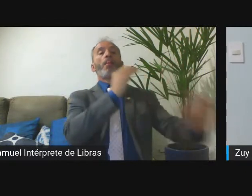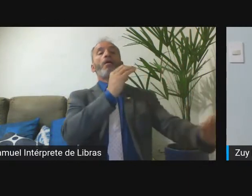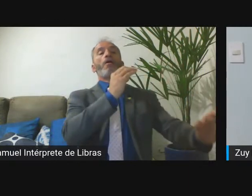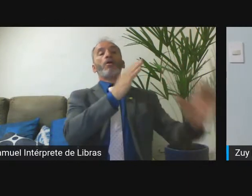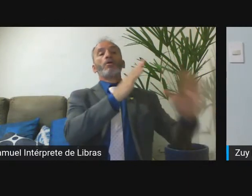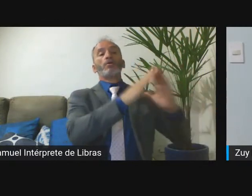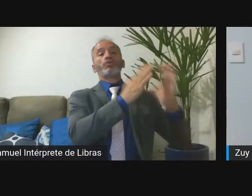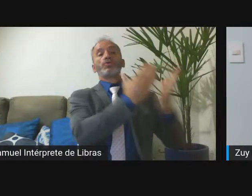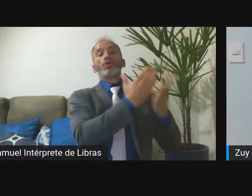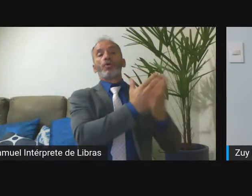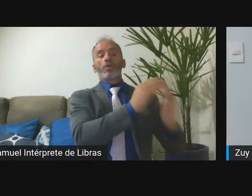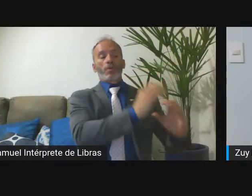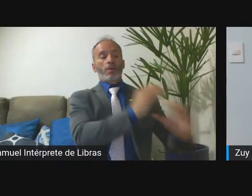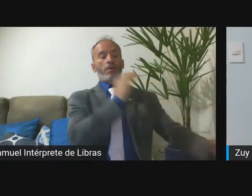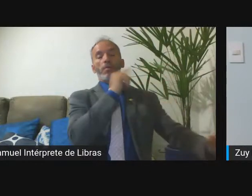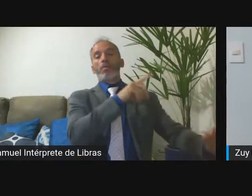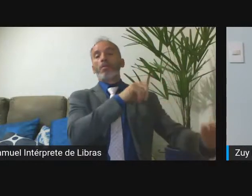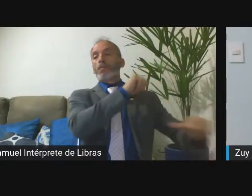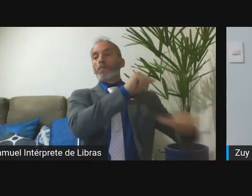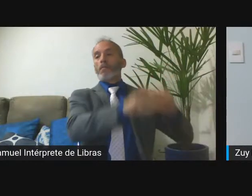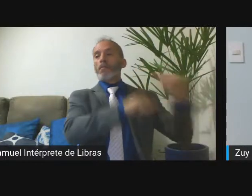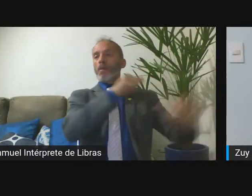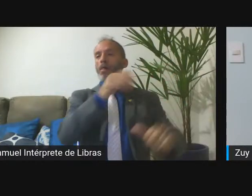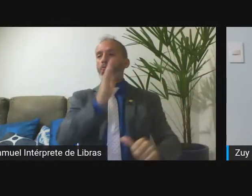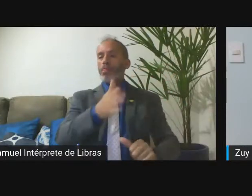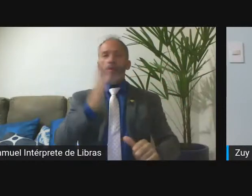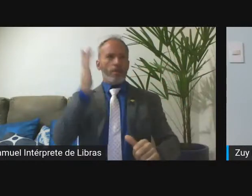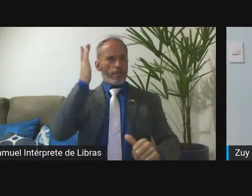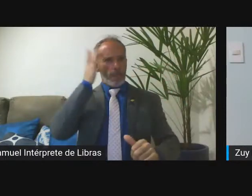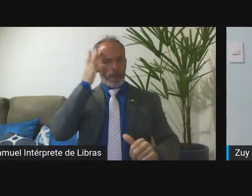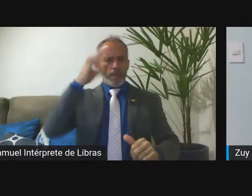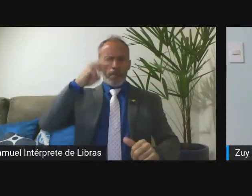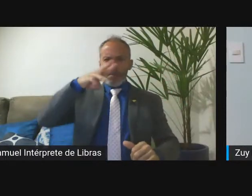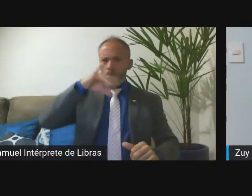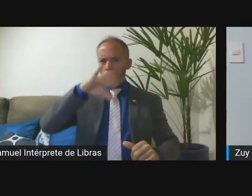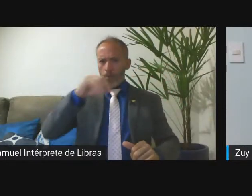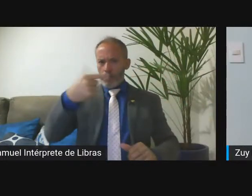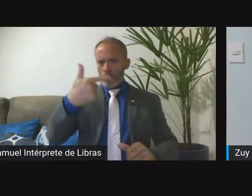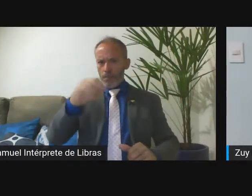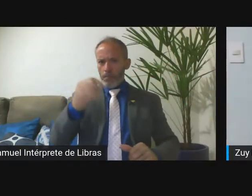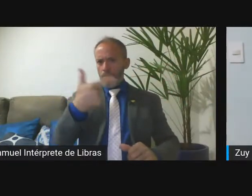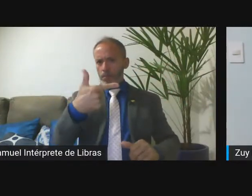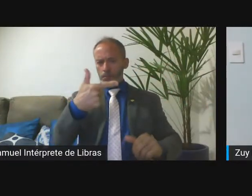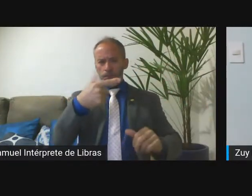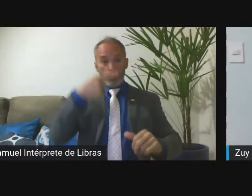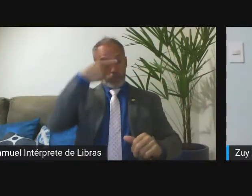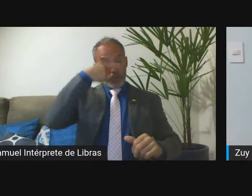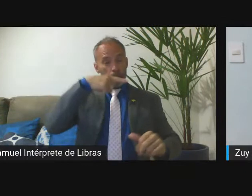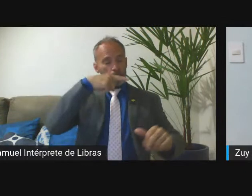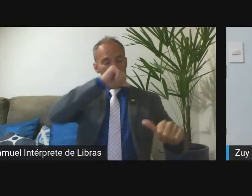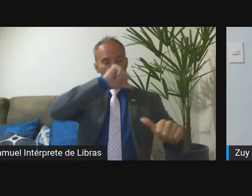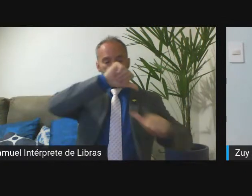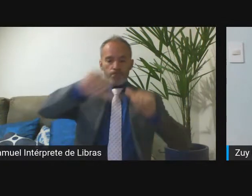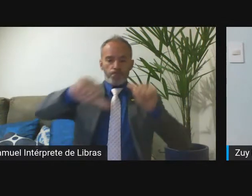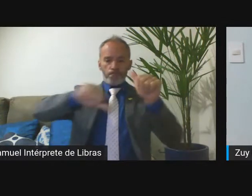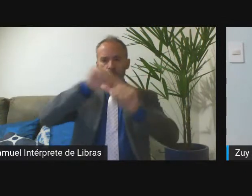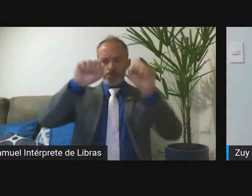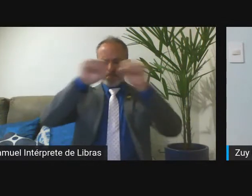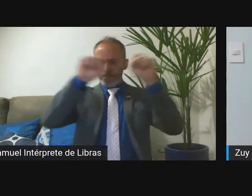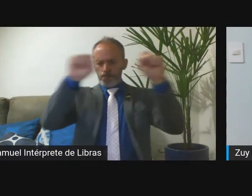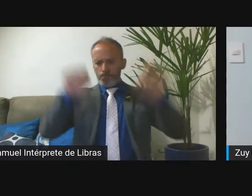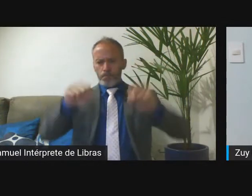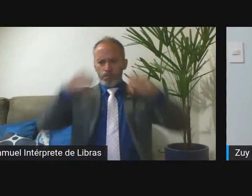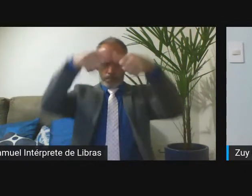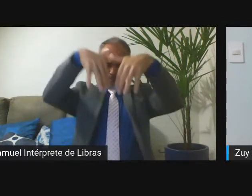Engenharia. Como muitos já sabem, em maio de 2020, a UFLA iniciou o processo de reestruturação